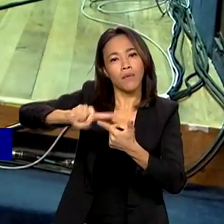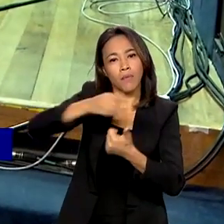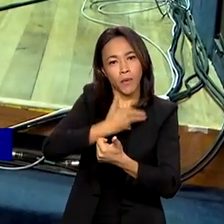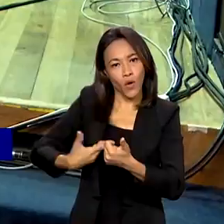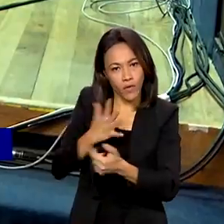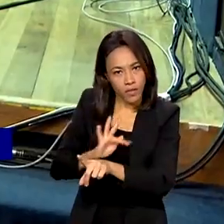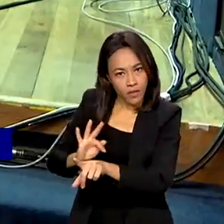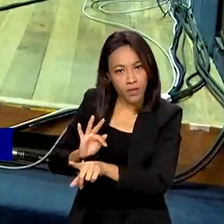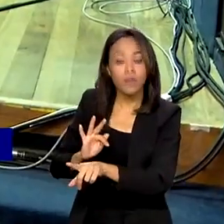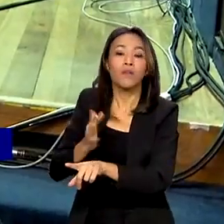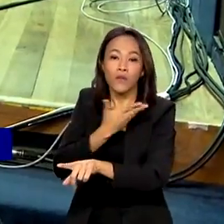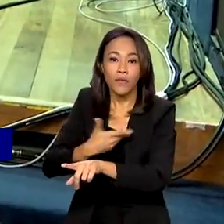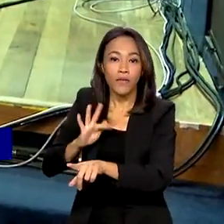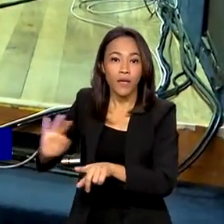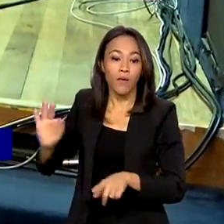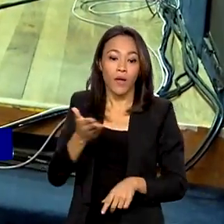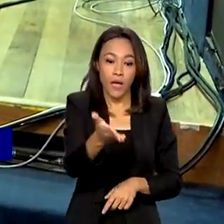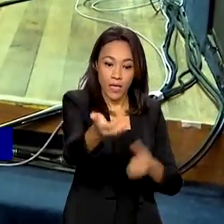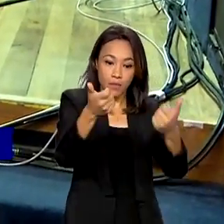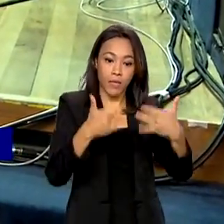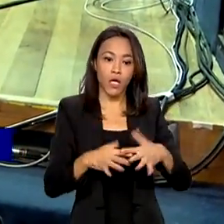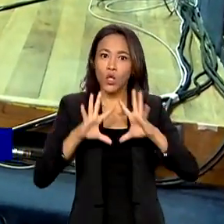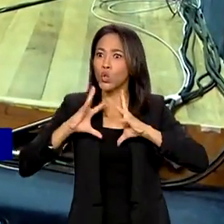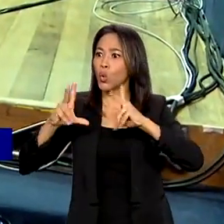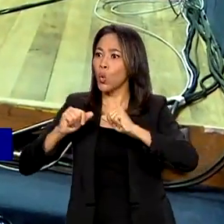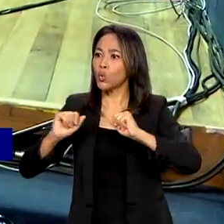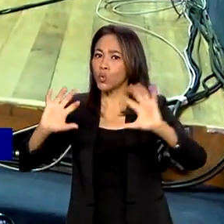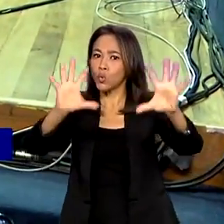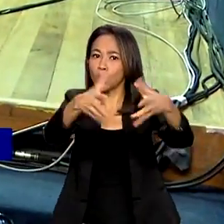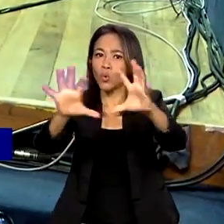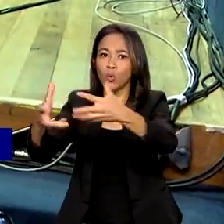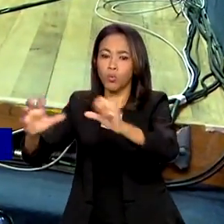os movimentos que estão aqui hoje, de uma forma direta,